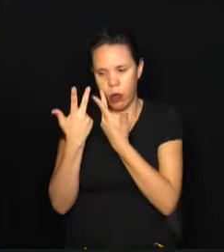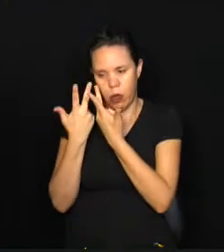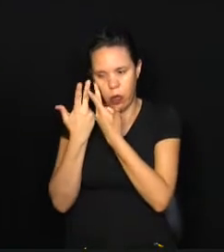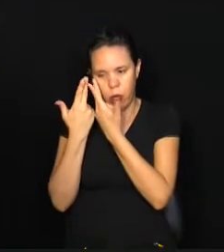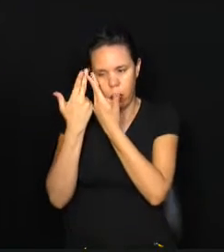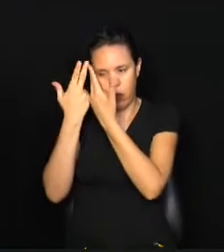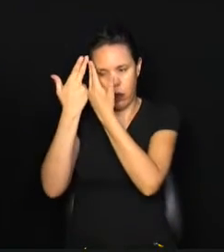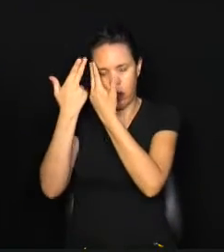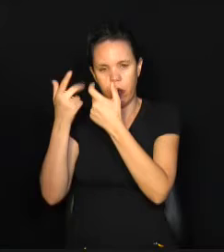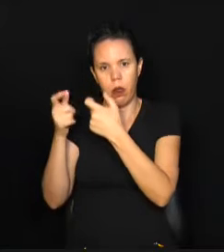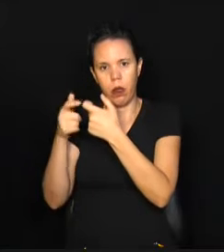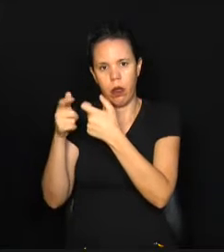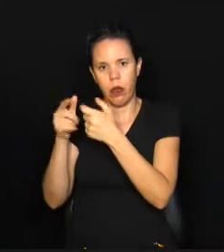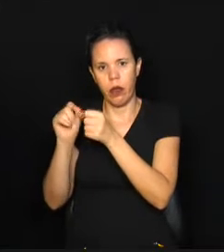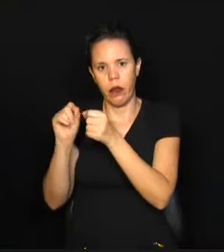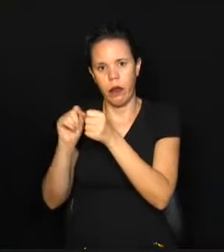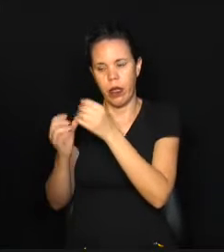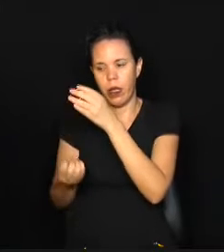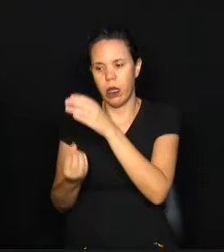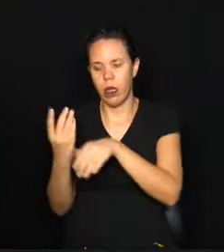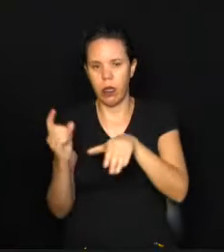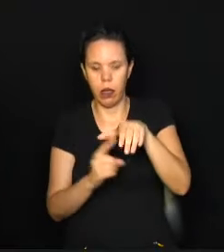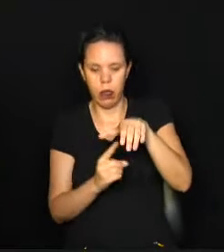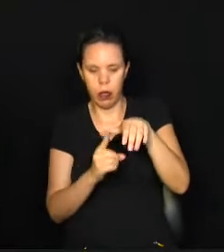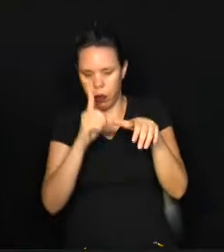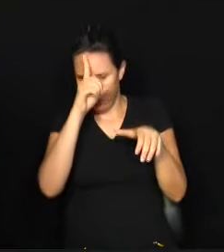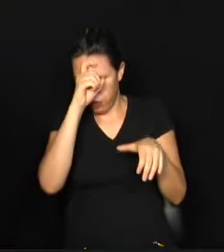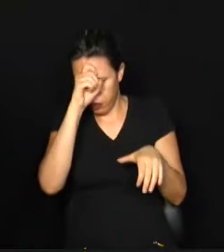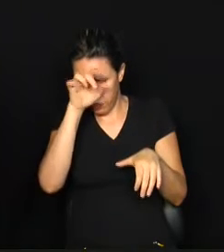é realizado em clínicas e hospitais.